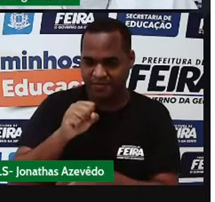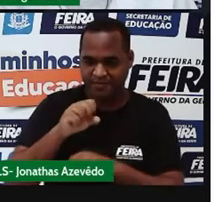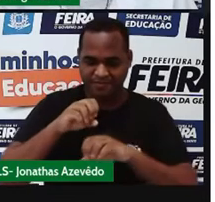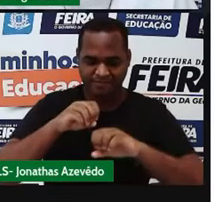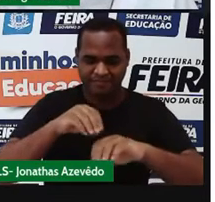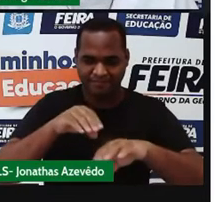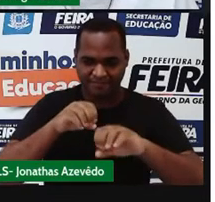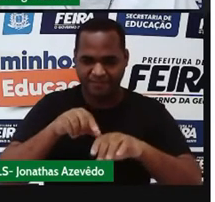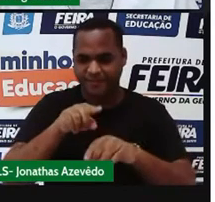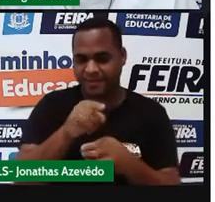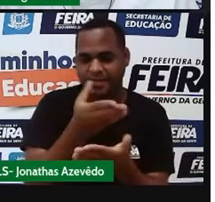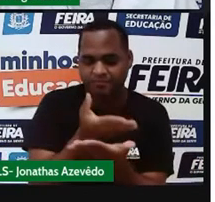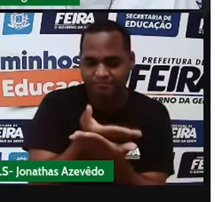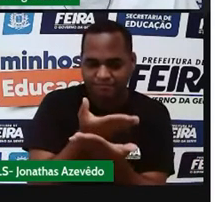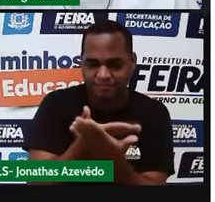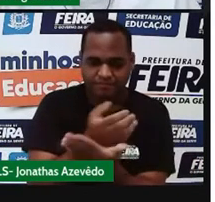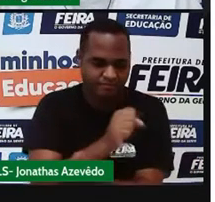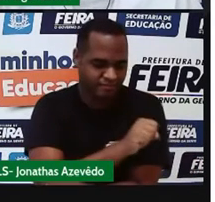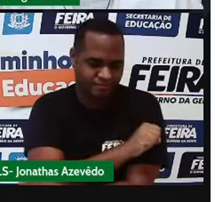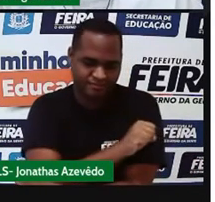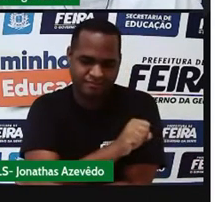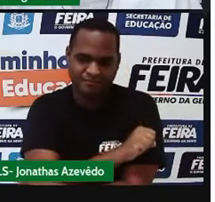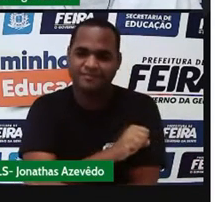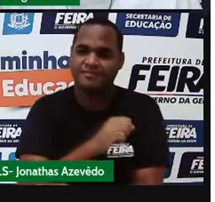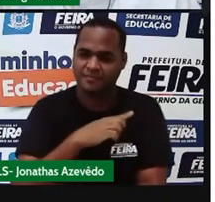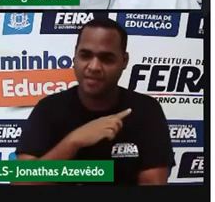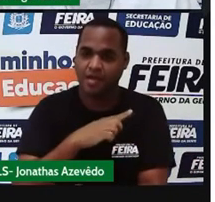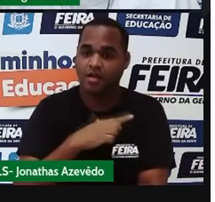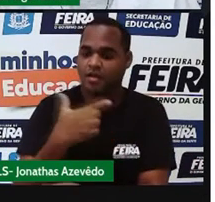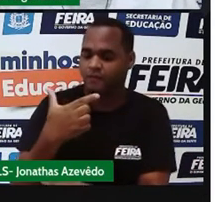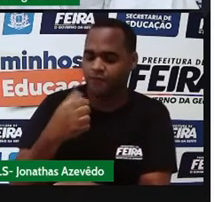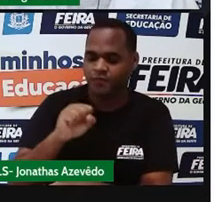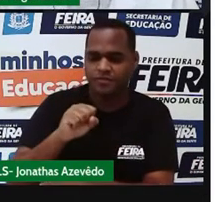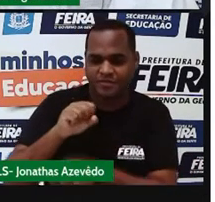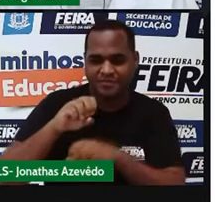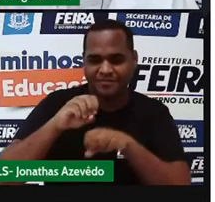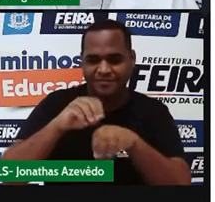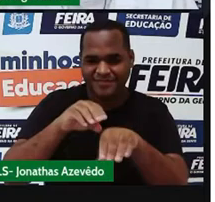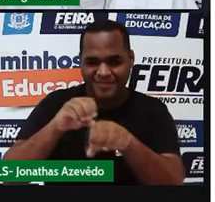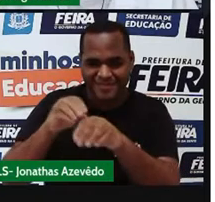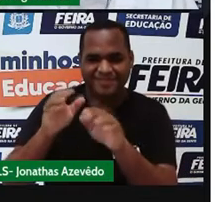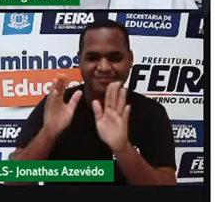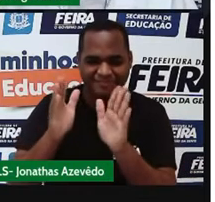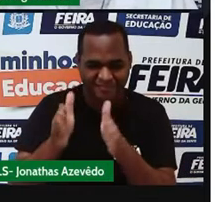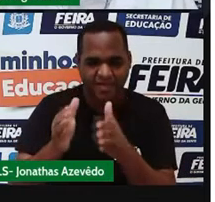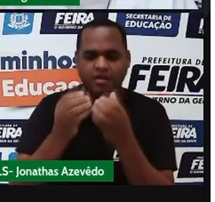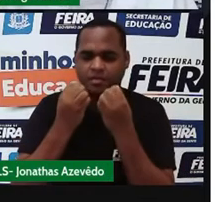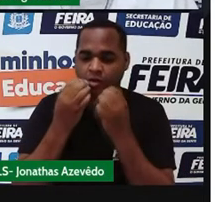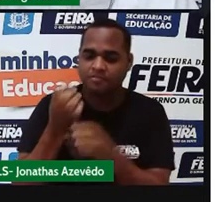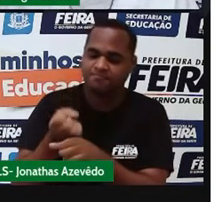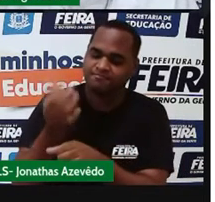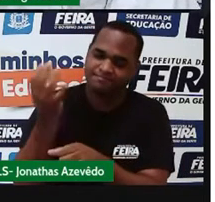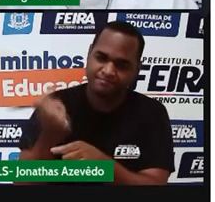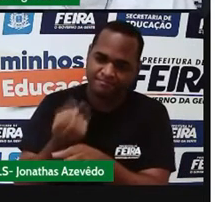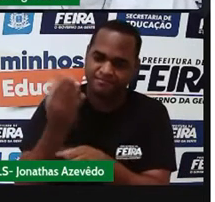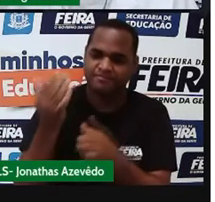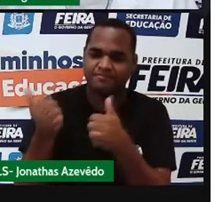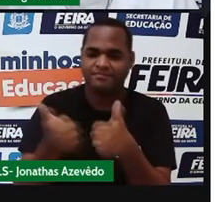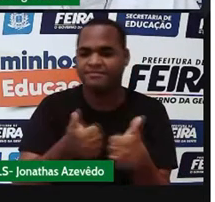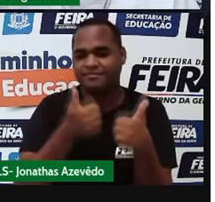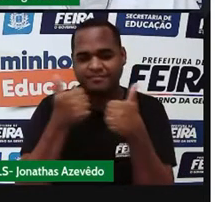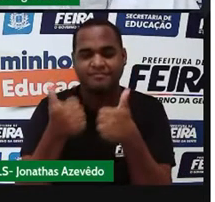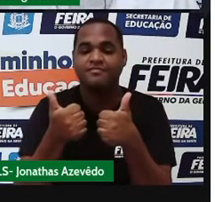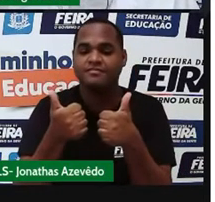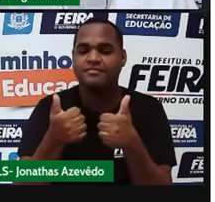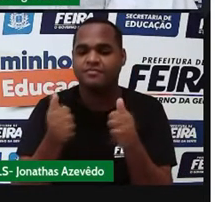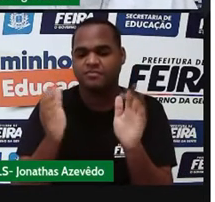você que é estudante do 8º ano 28 aulas né uma boa quantidade de aulas a gente já